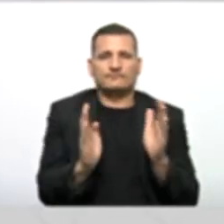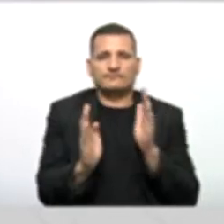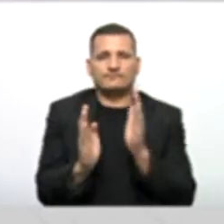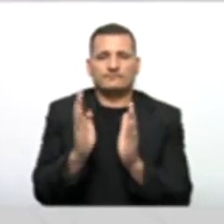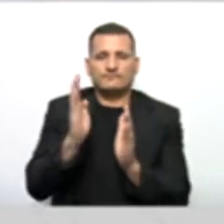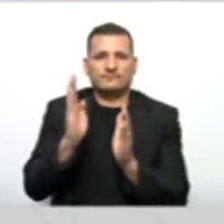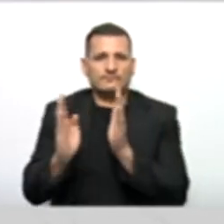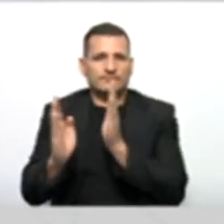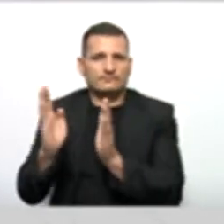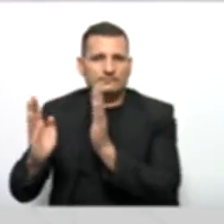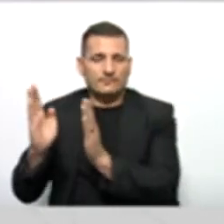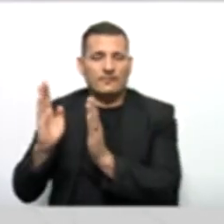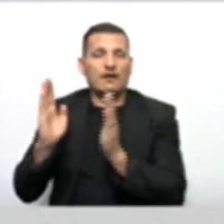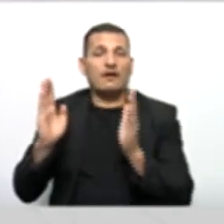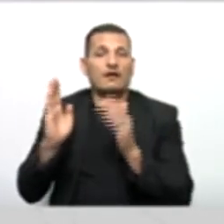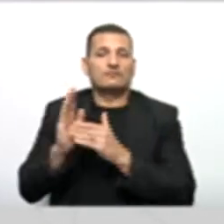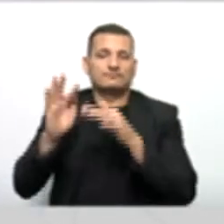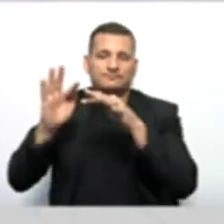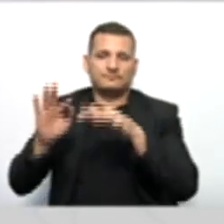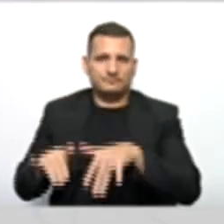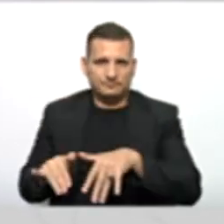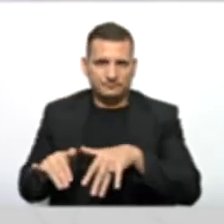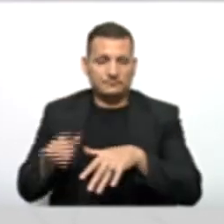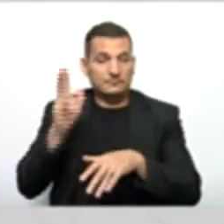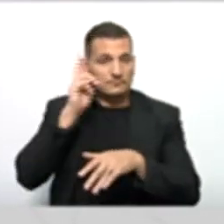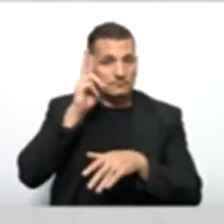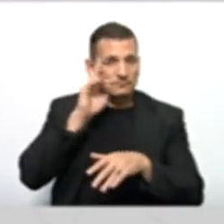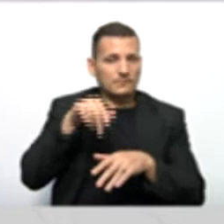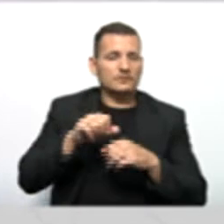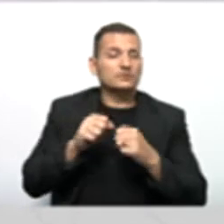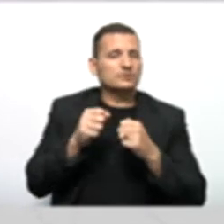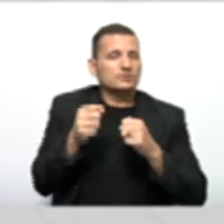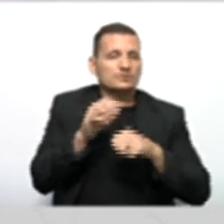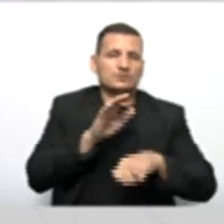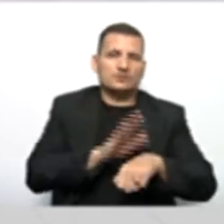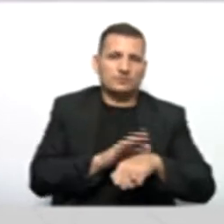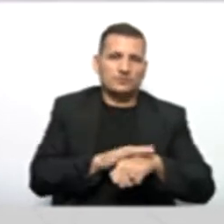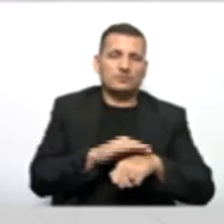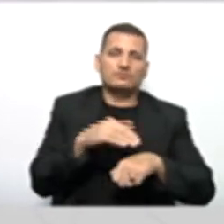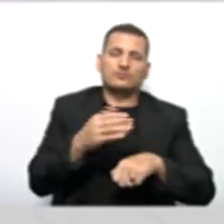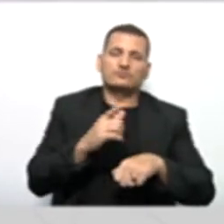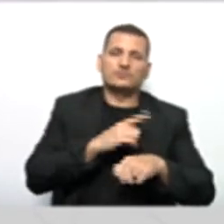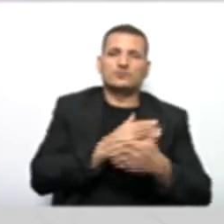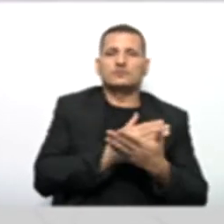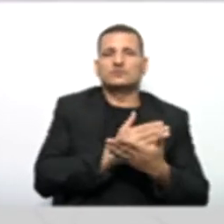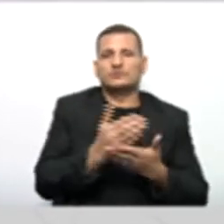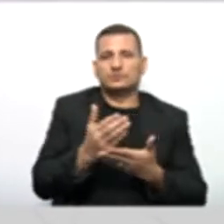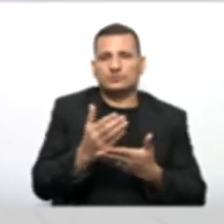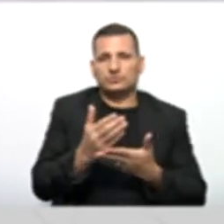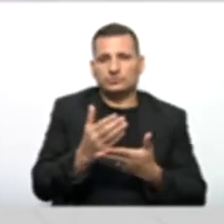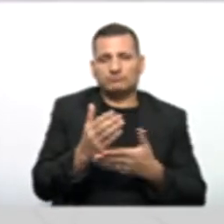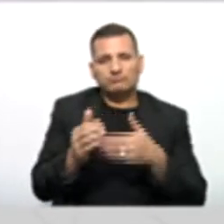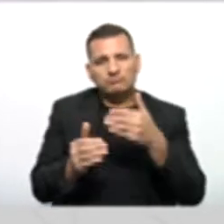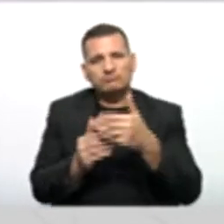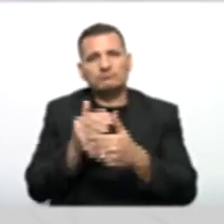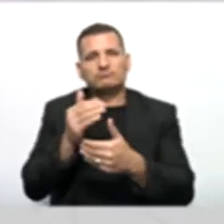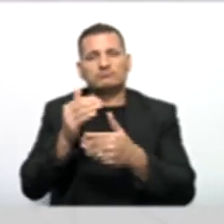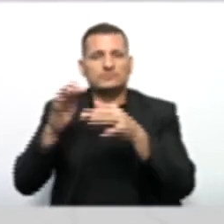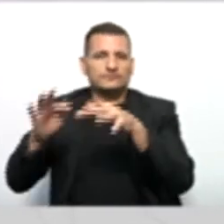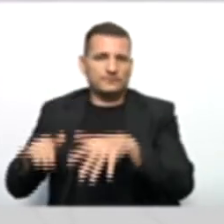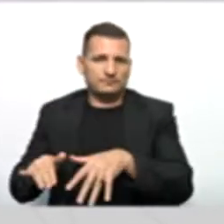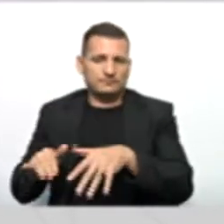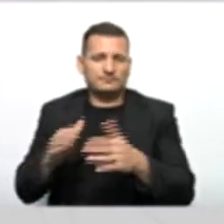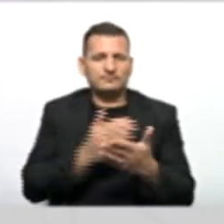poder conseguir chegar ao seu final. Lembrando que é um esforço temporário, então ele tem início, meio e fim. O início de